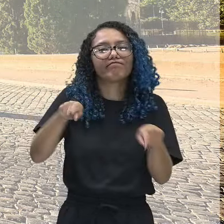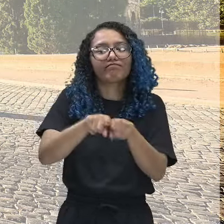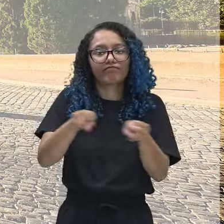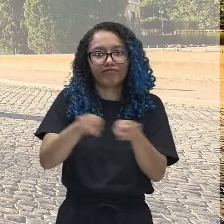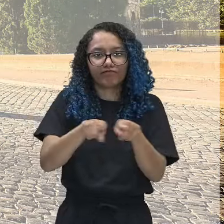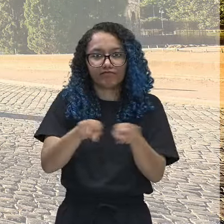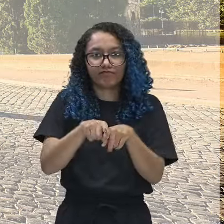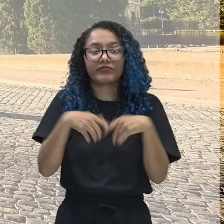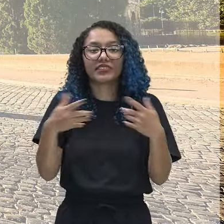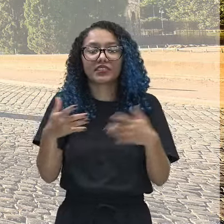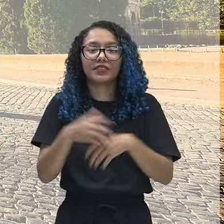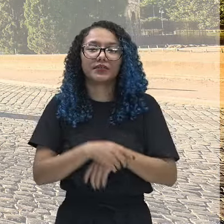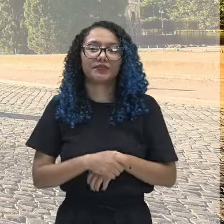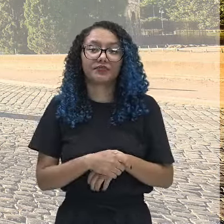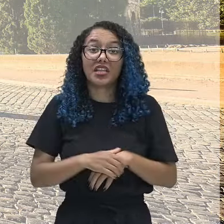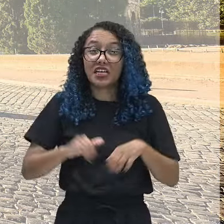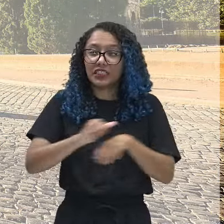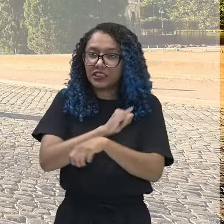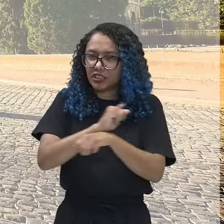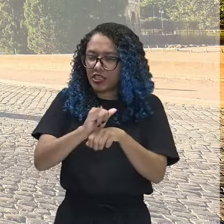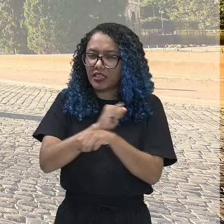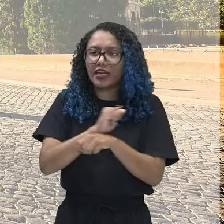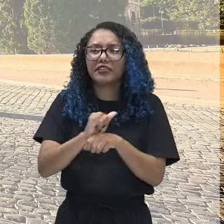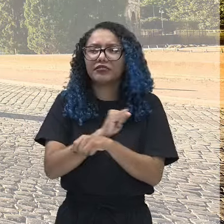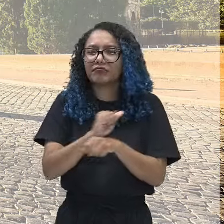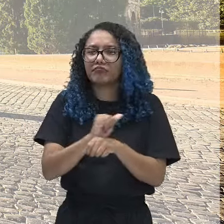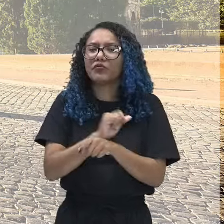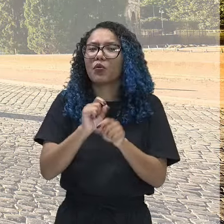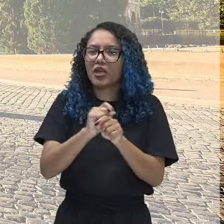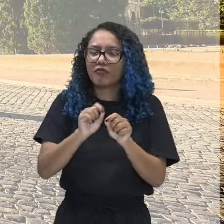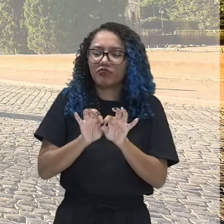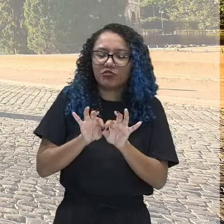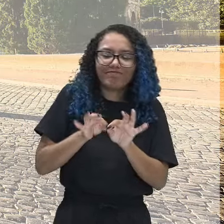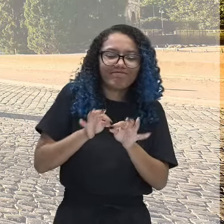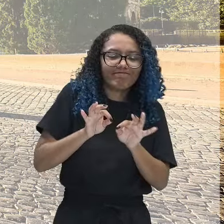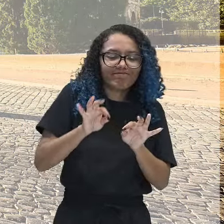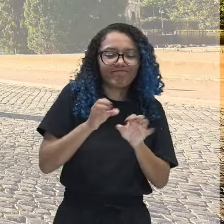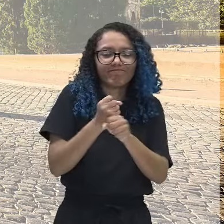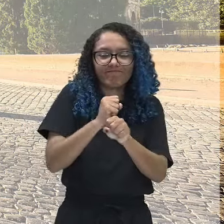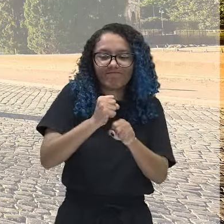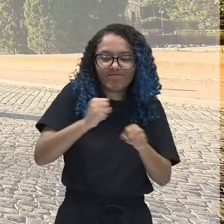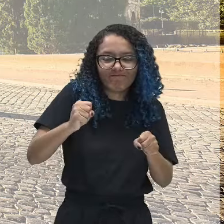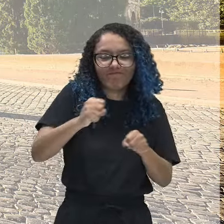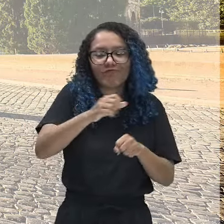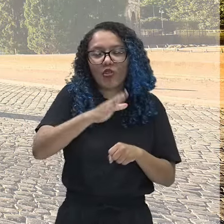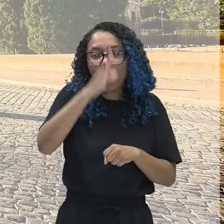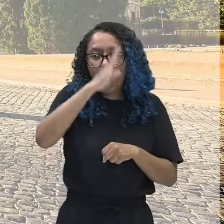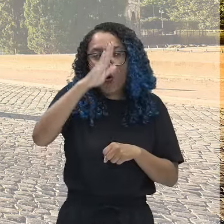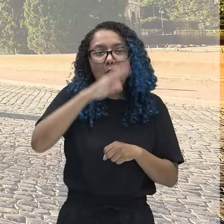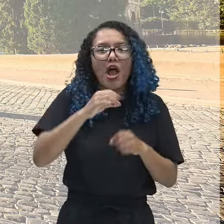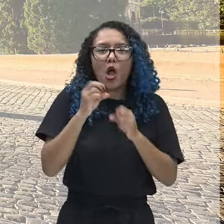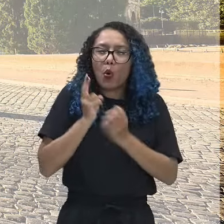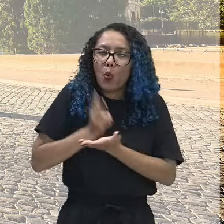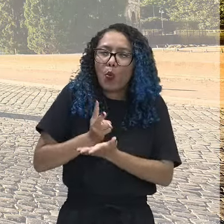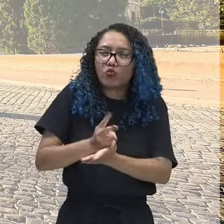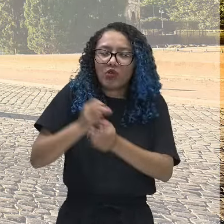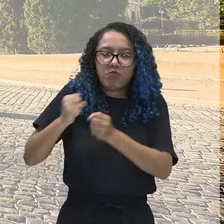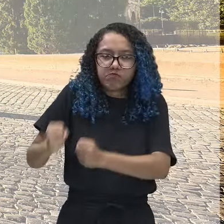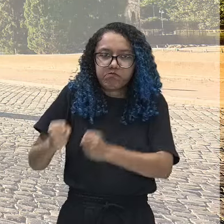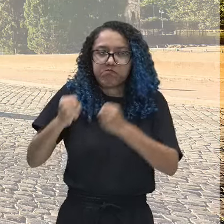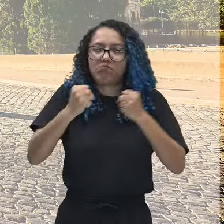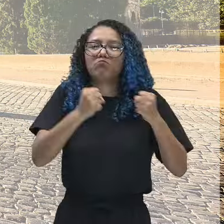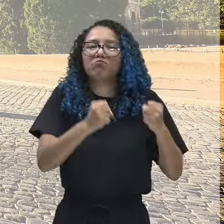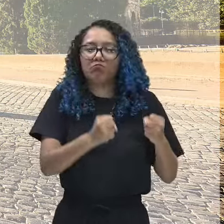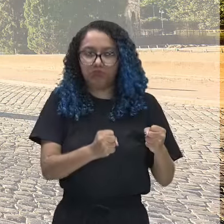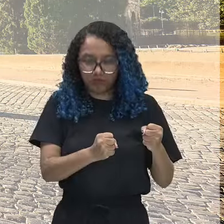domínio territorial foi uma das formas de próprio Roma se manter ali poderosa. Mas a partir do